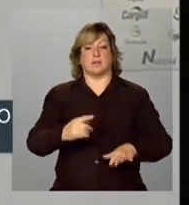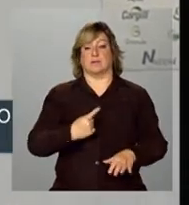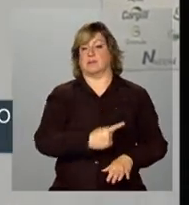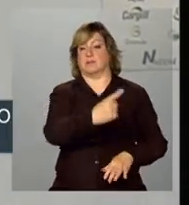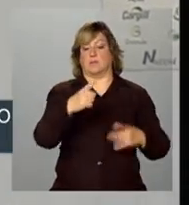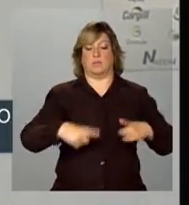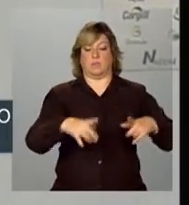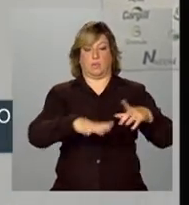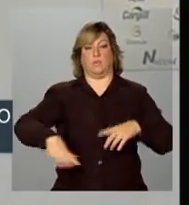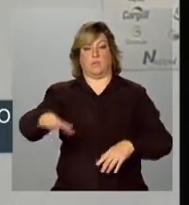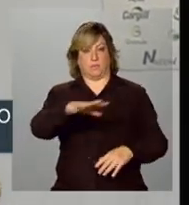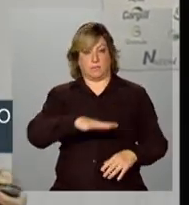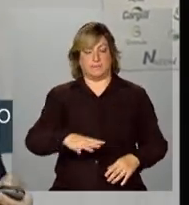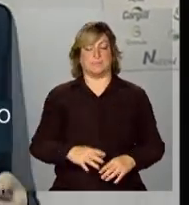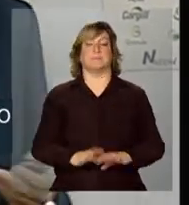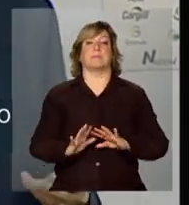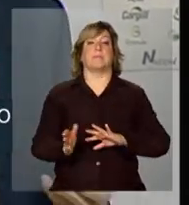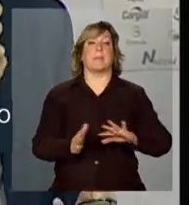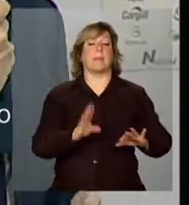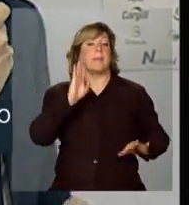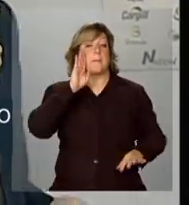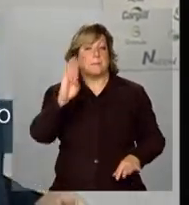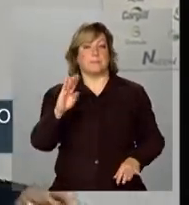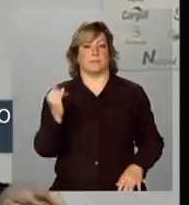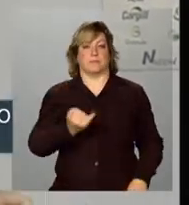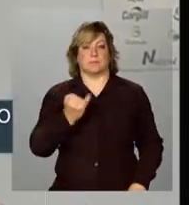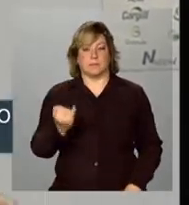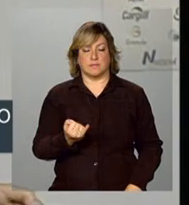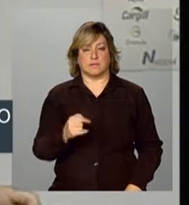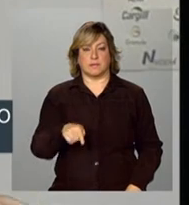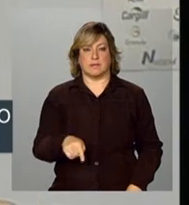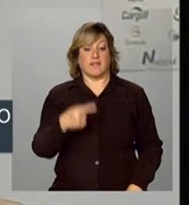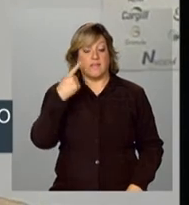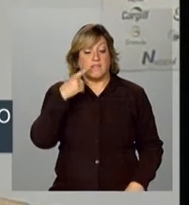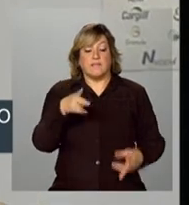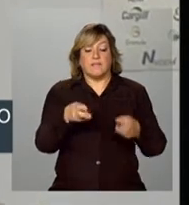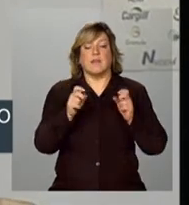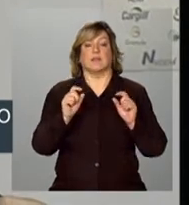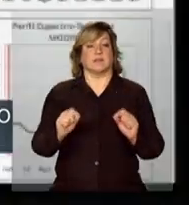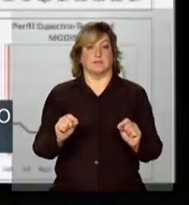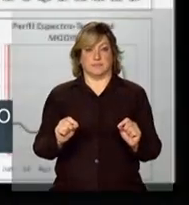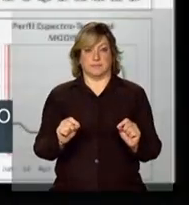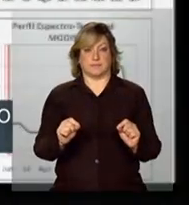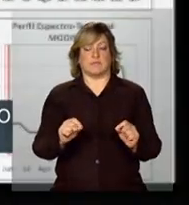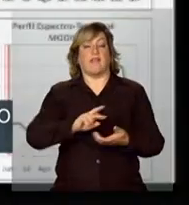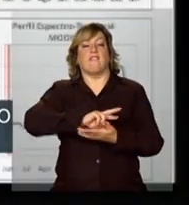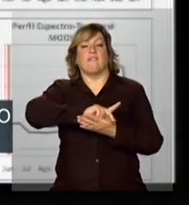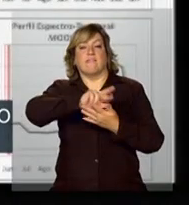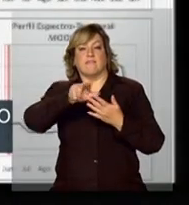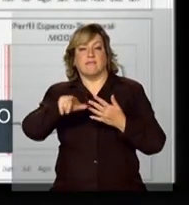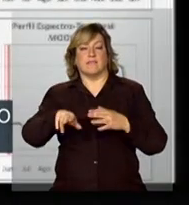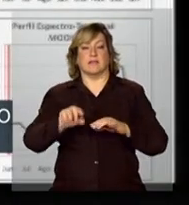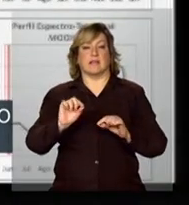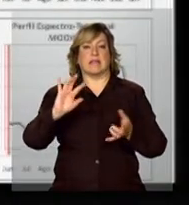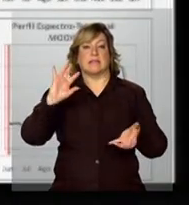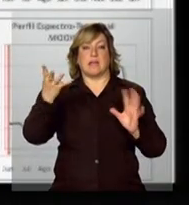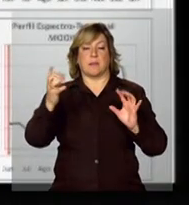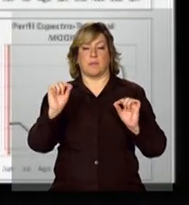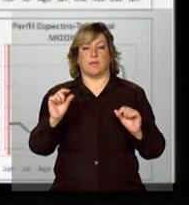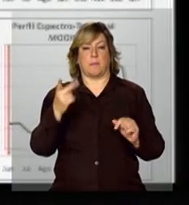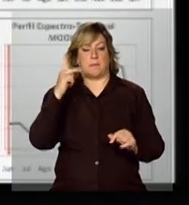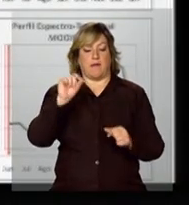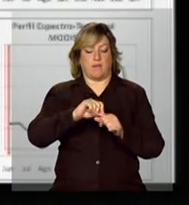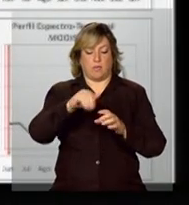das regiões. Basicamente, o que consiste isso? É identificar essa variação, vamos dizer, temporal que existe